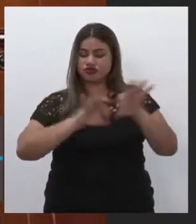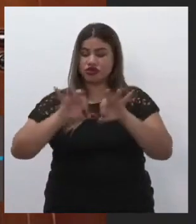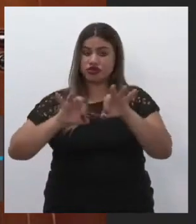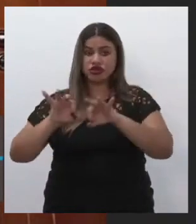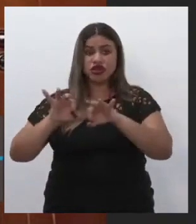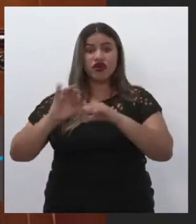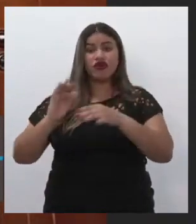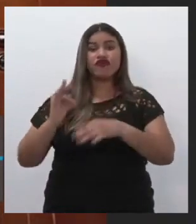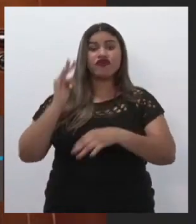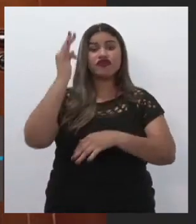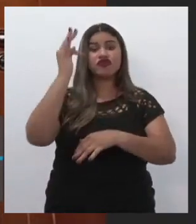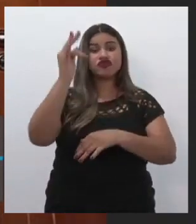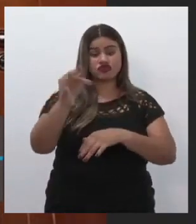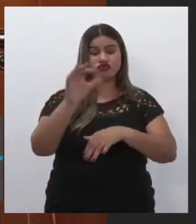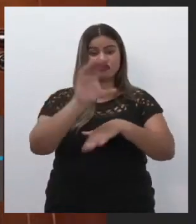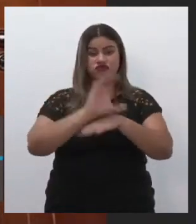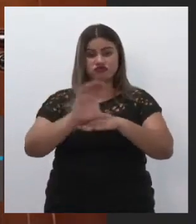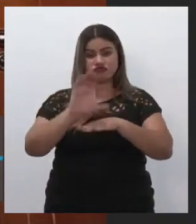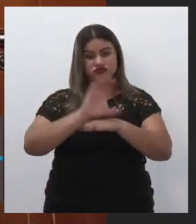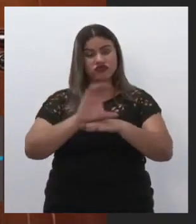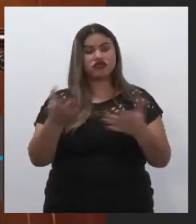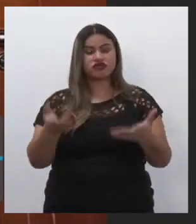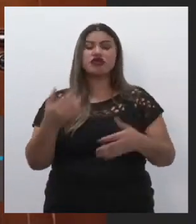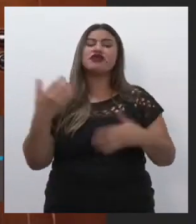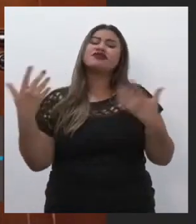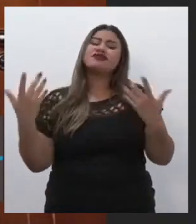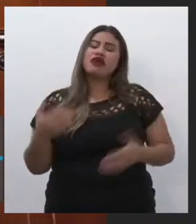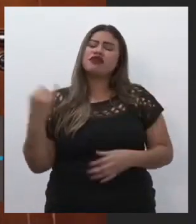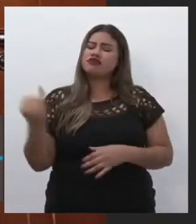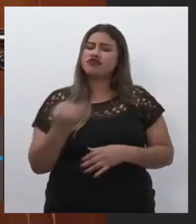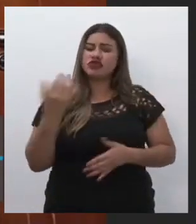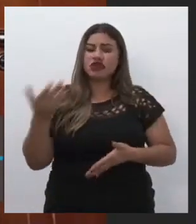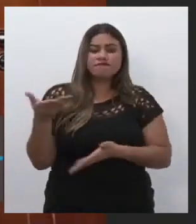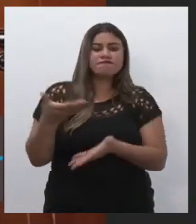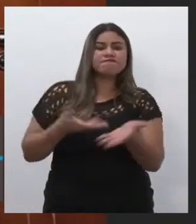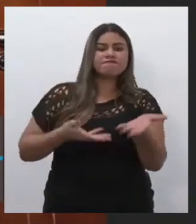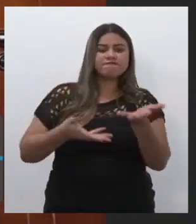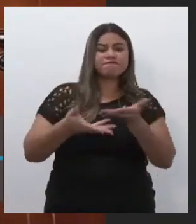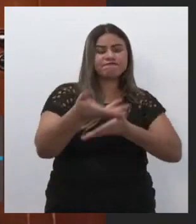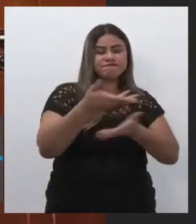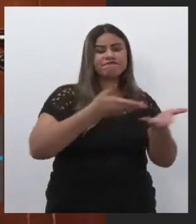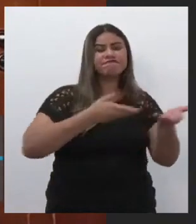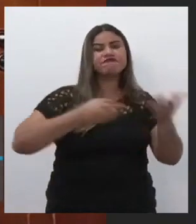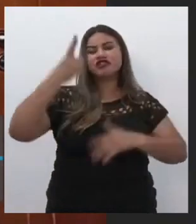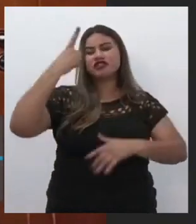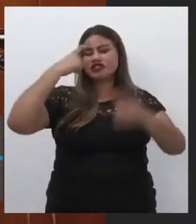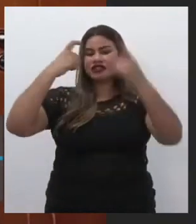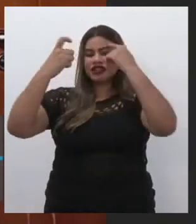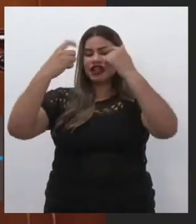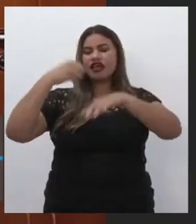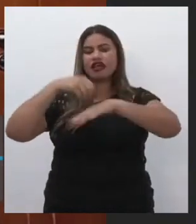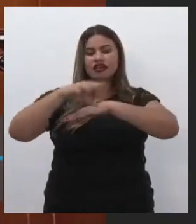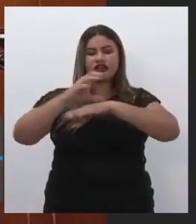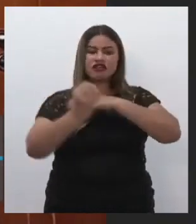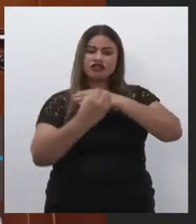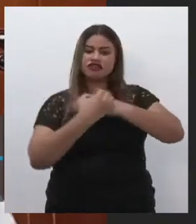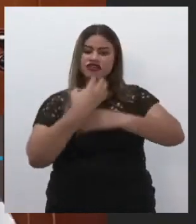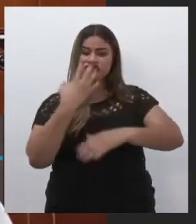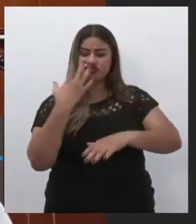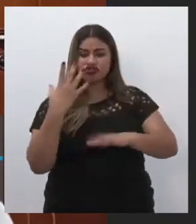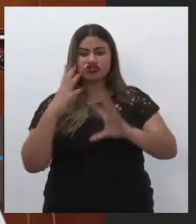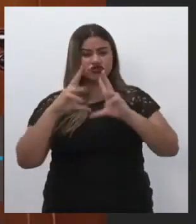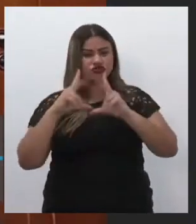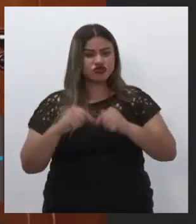ATPCs, as futuras formações. Então é sempre muito importante essas trocas, essas ideias, essas dicas e sugestões que vocês